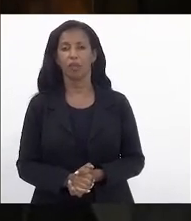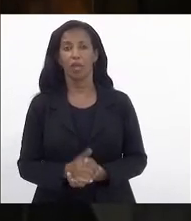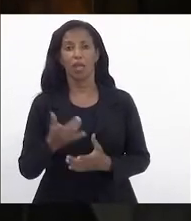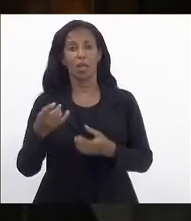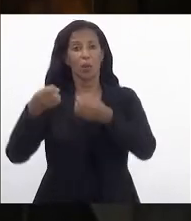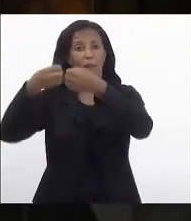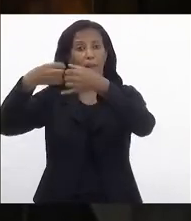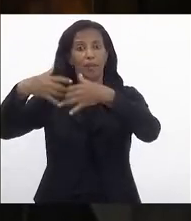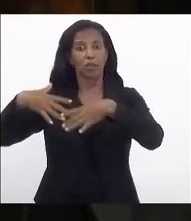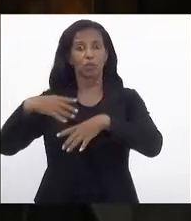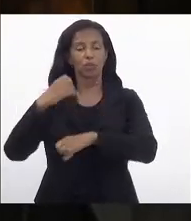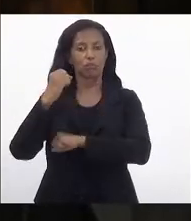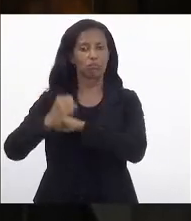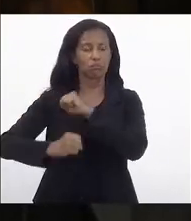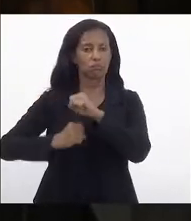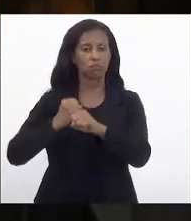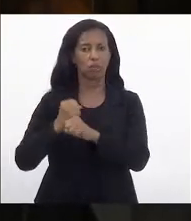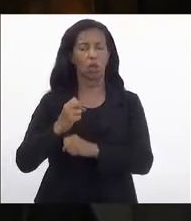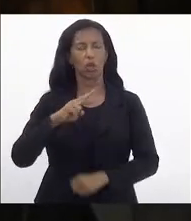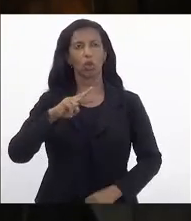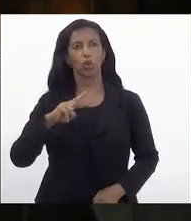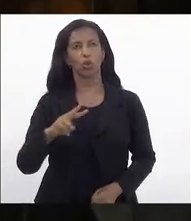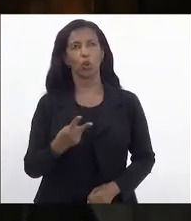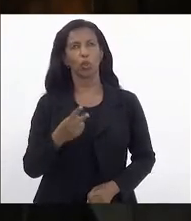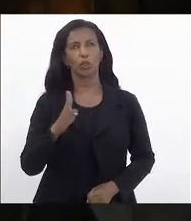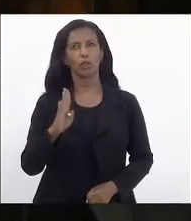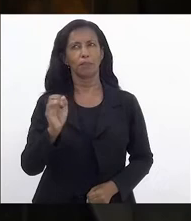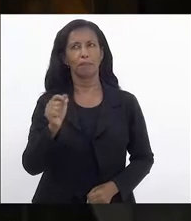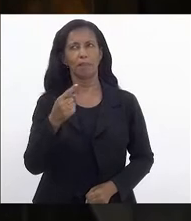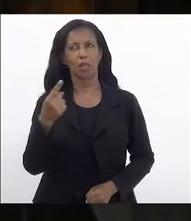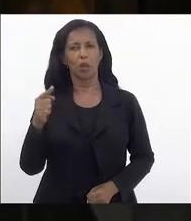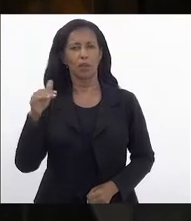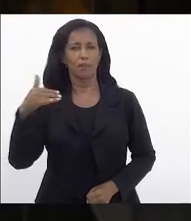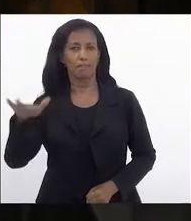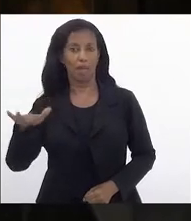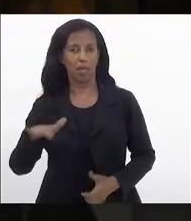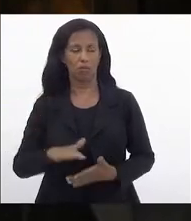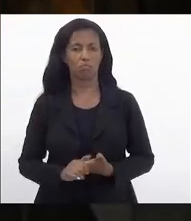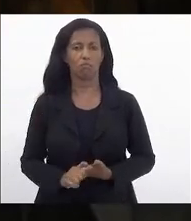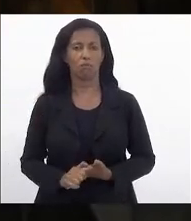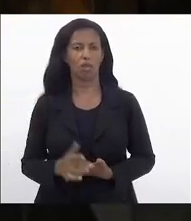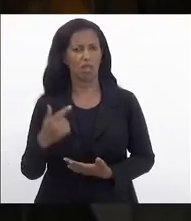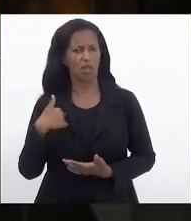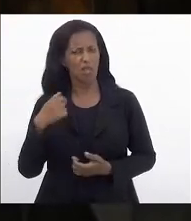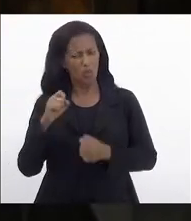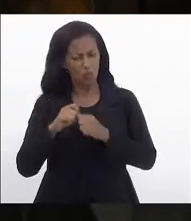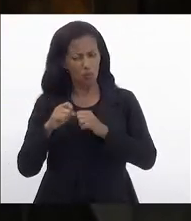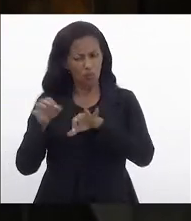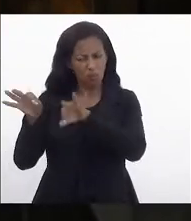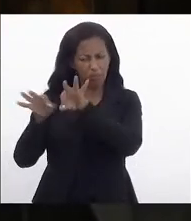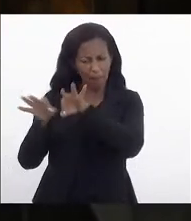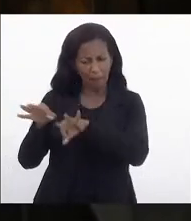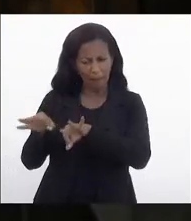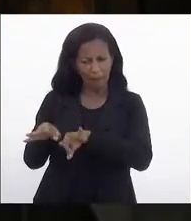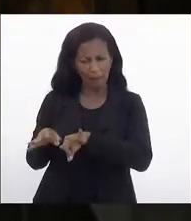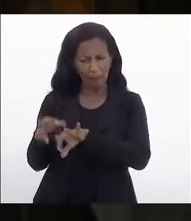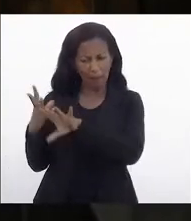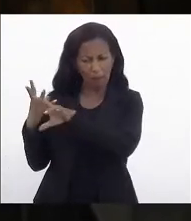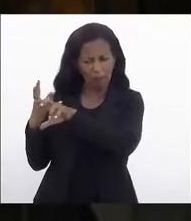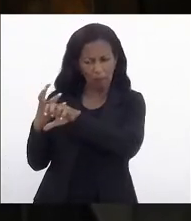prejuízo anual de 2 bilhões e meio eu vou fazer essas contas detalhadamente